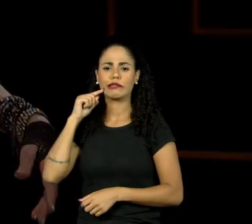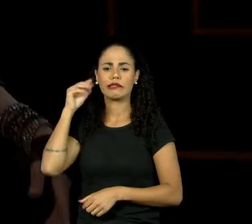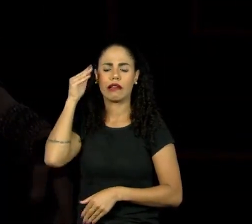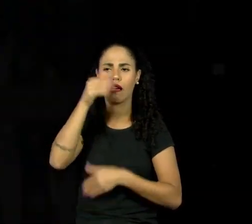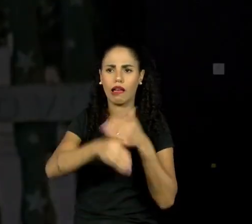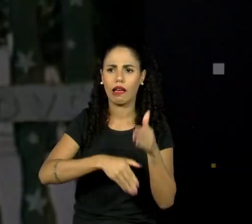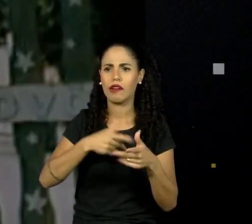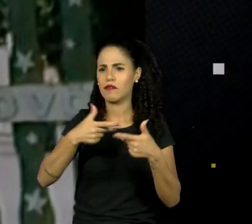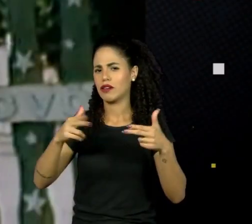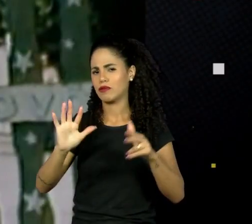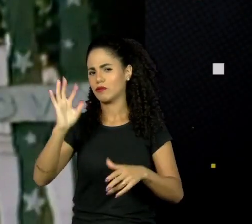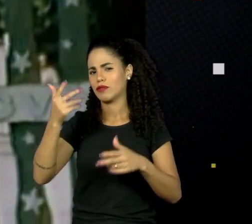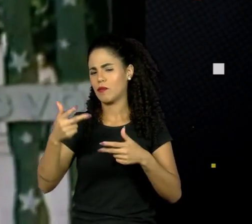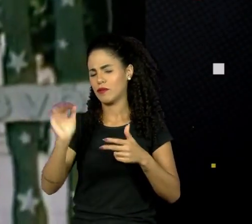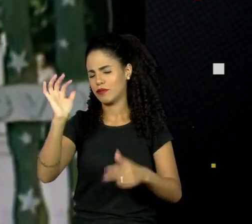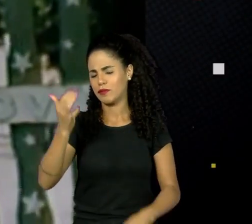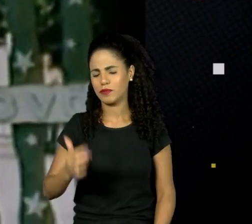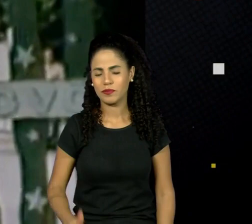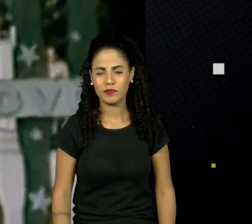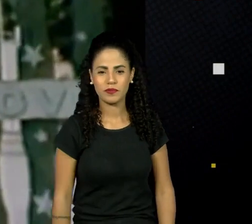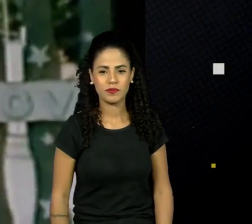de tudo.